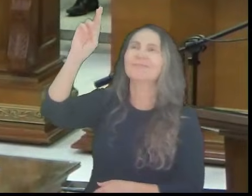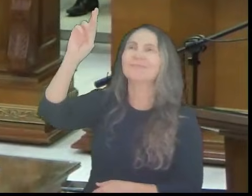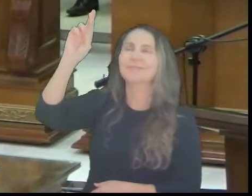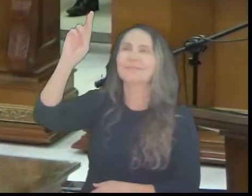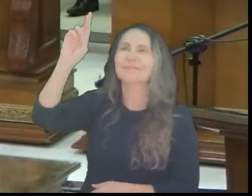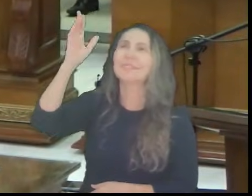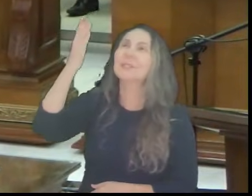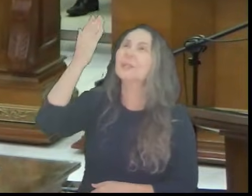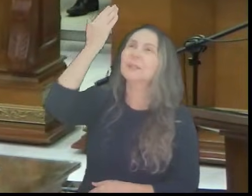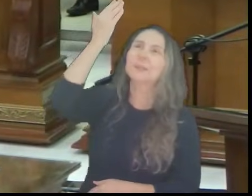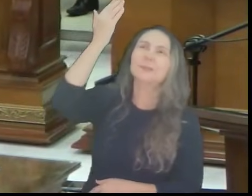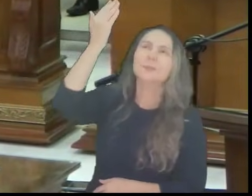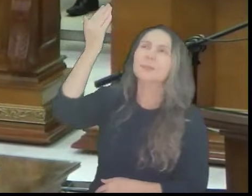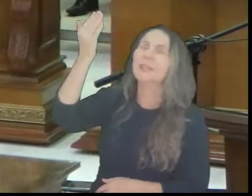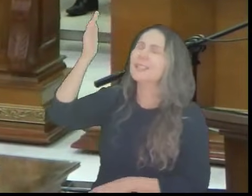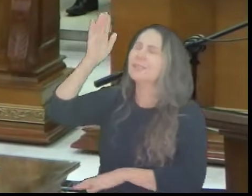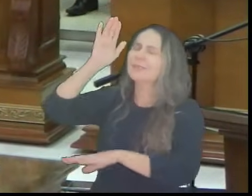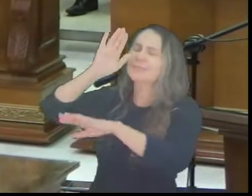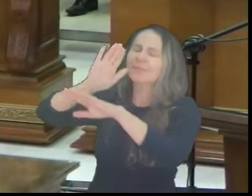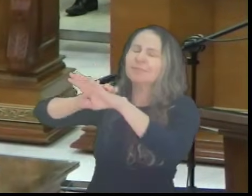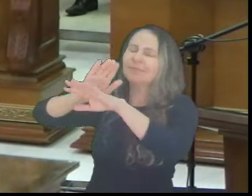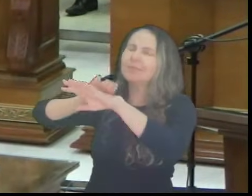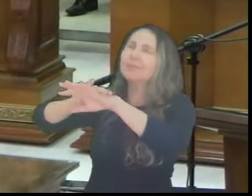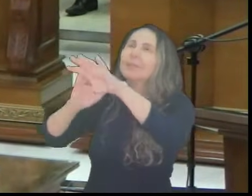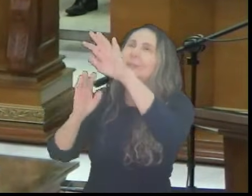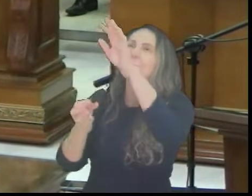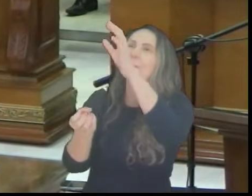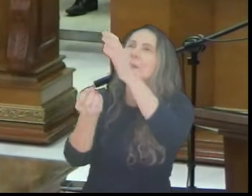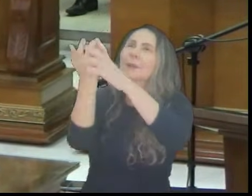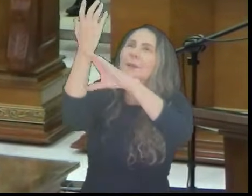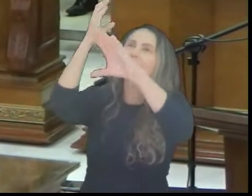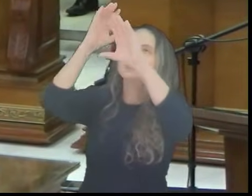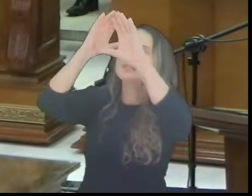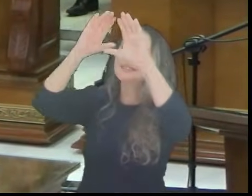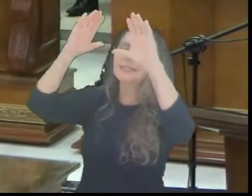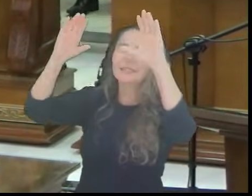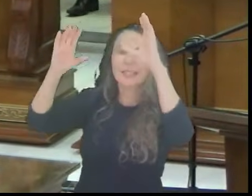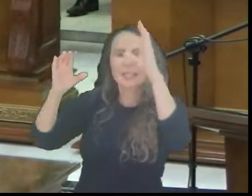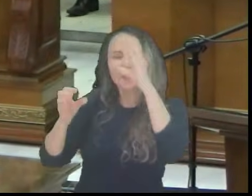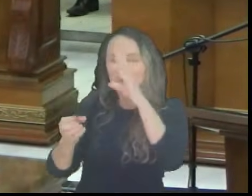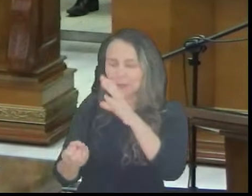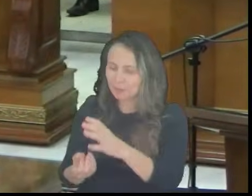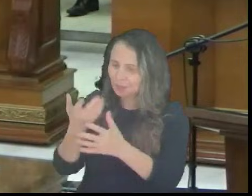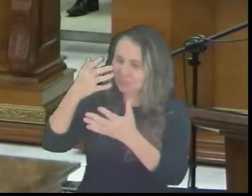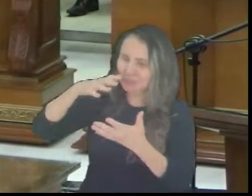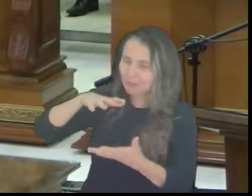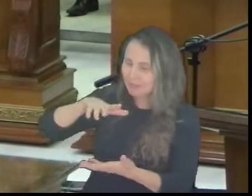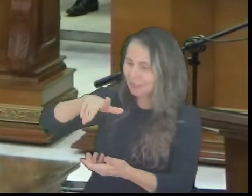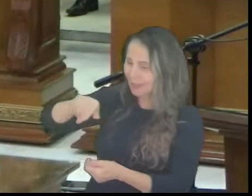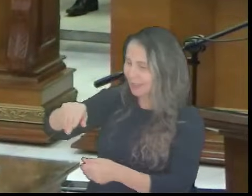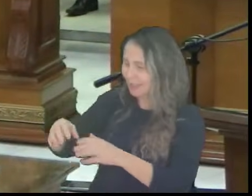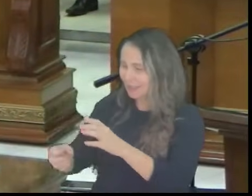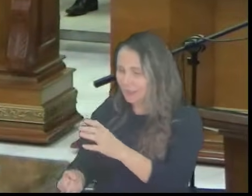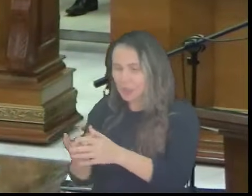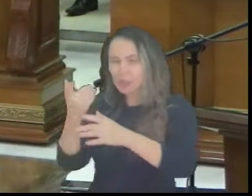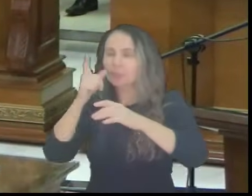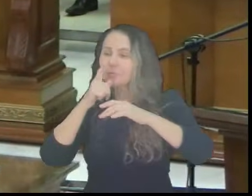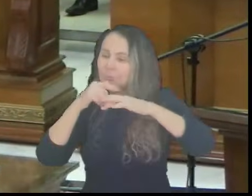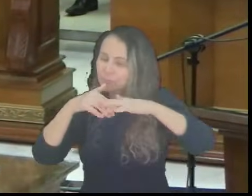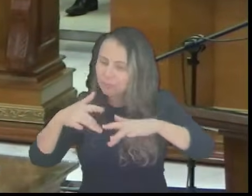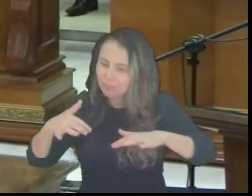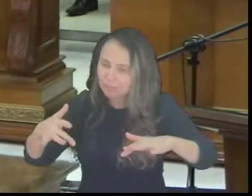Tu és o que fizeste o céu e a terra, e o mar e tudo que neles